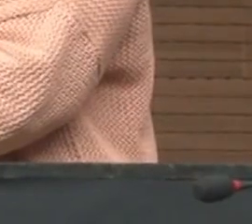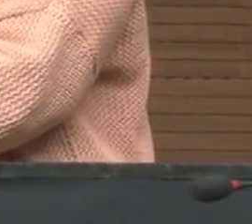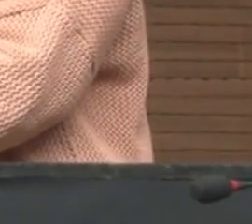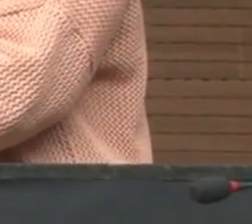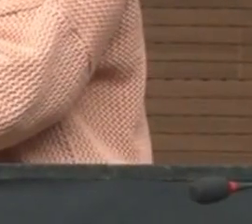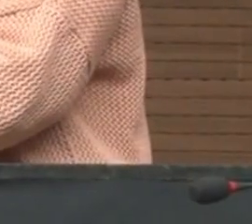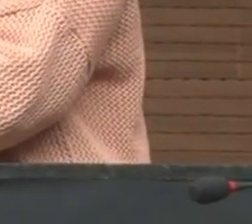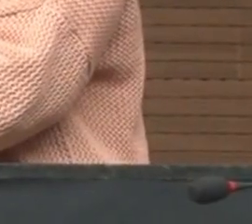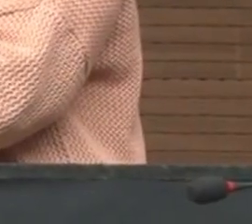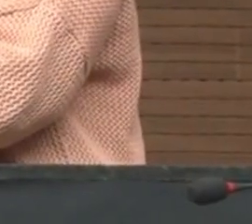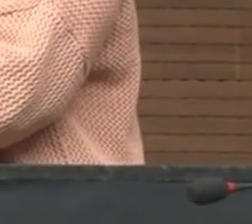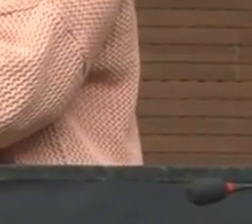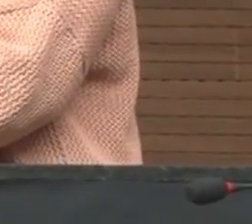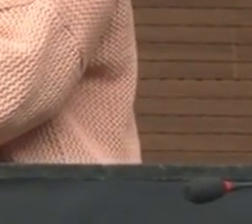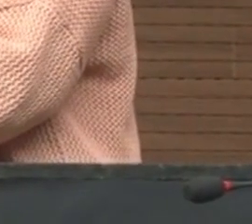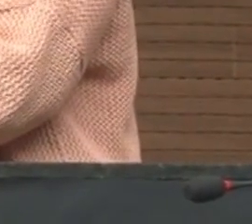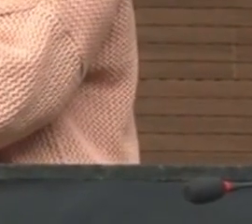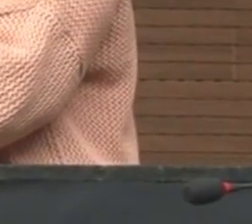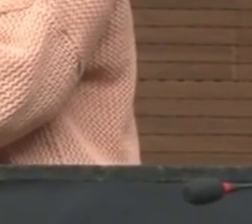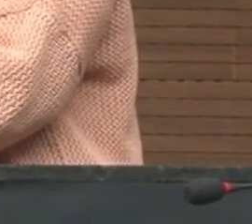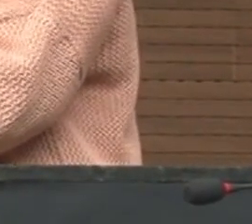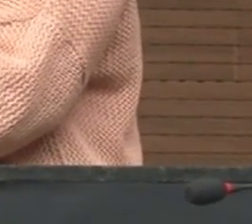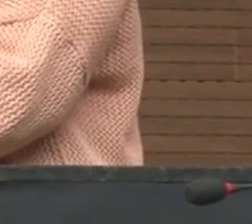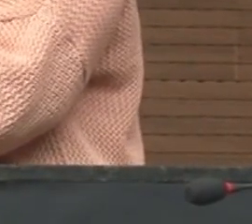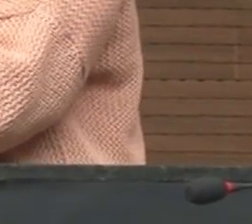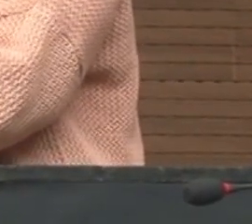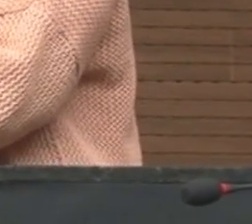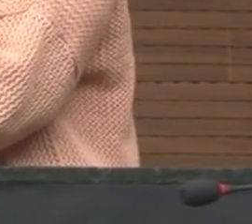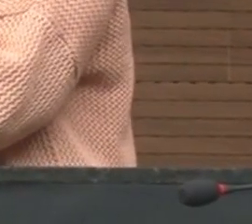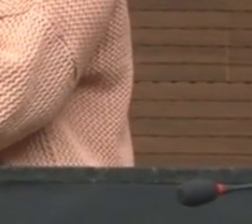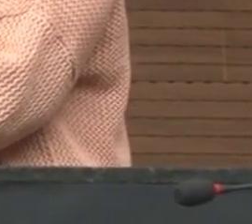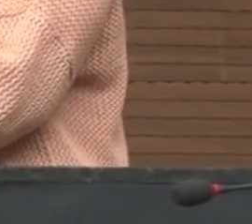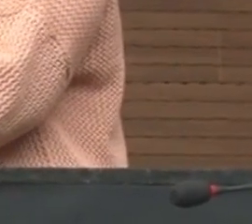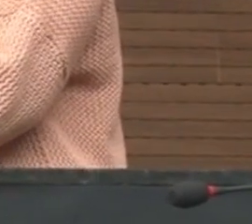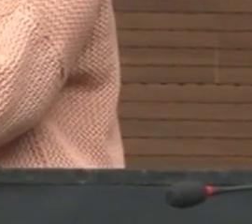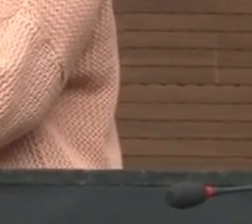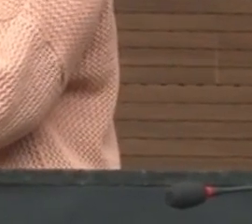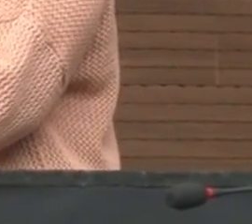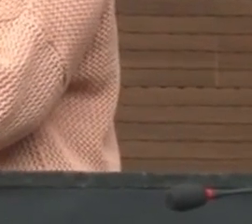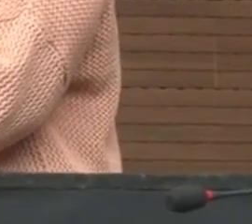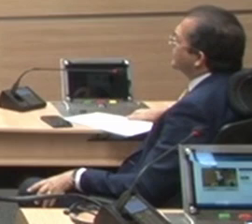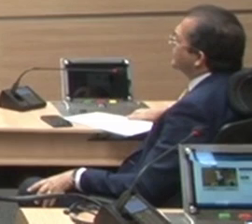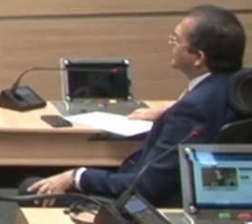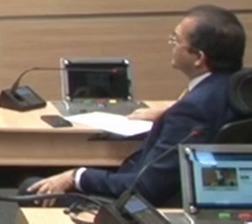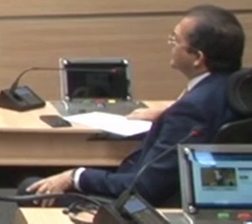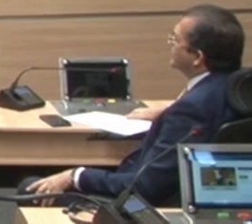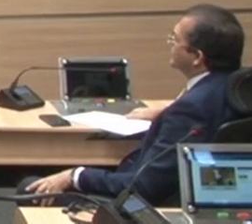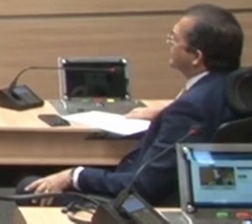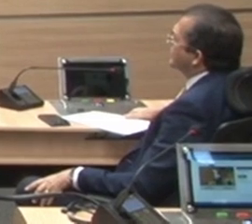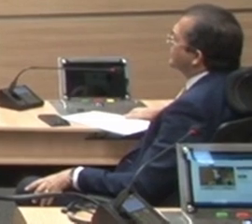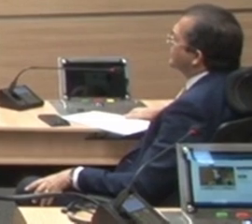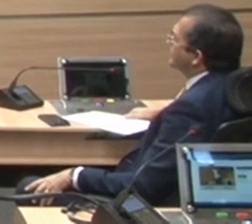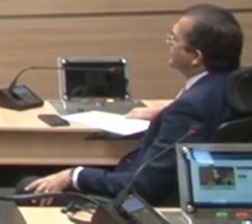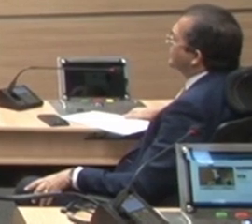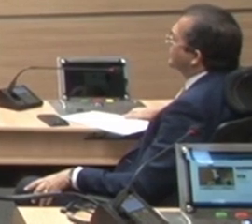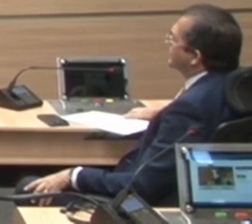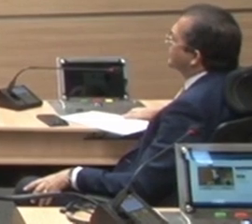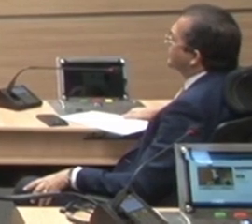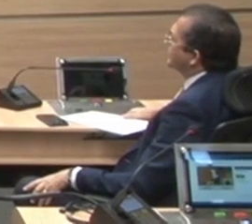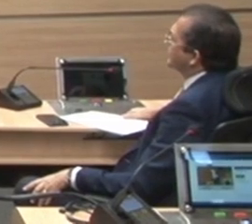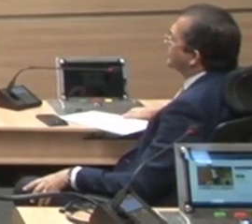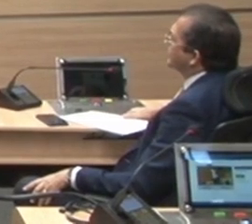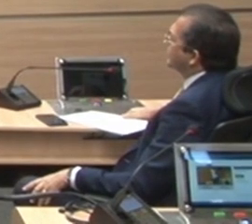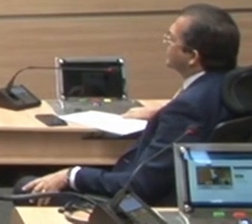A vereadora Aline Mariano defendeu as operações de crédito realizadas pelo município junto a instituições como bancos